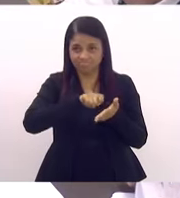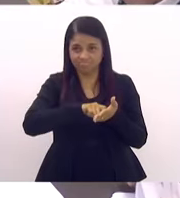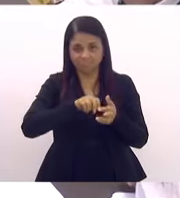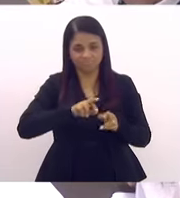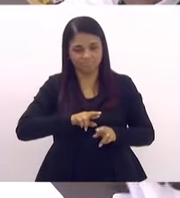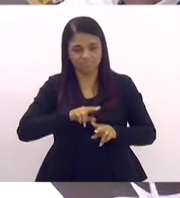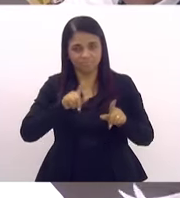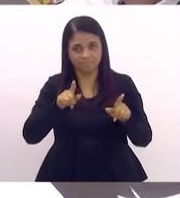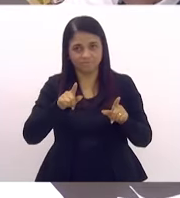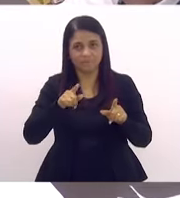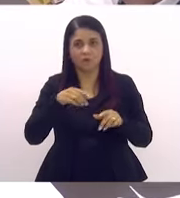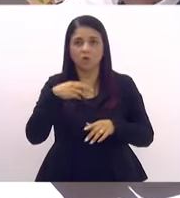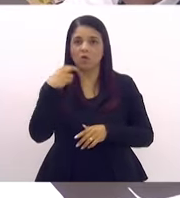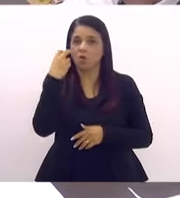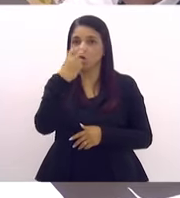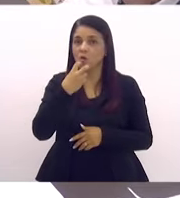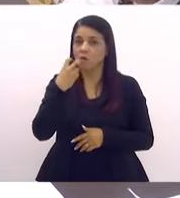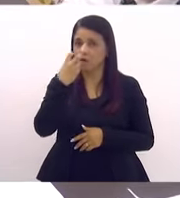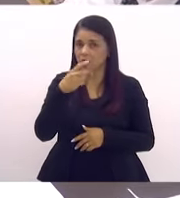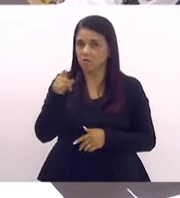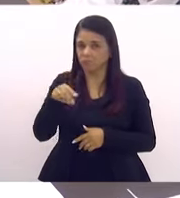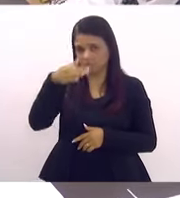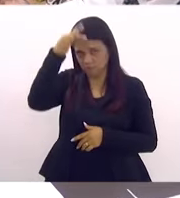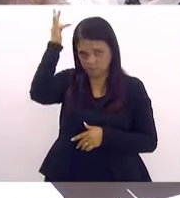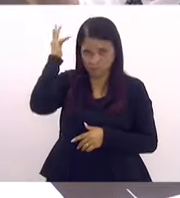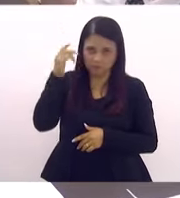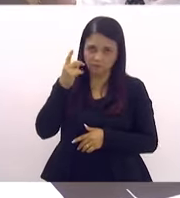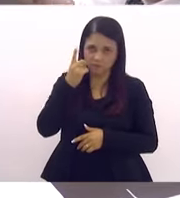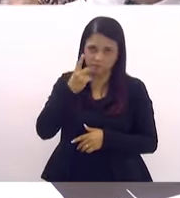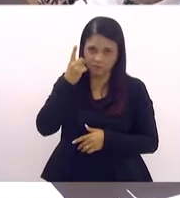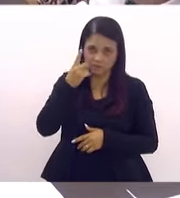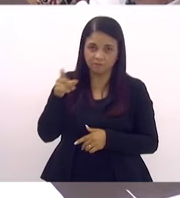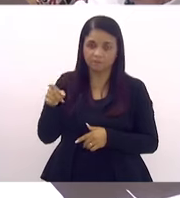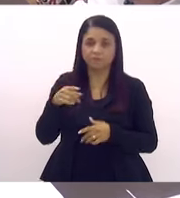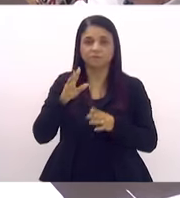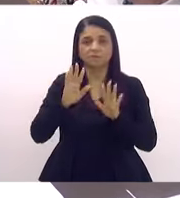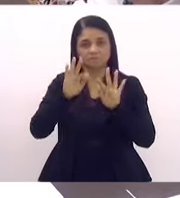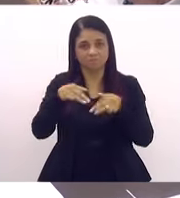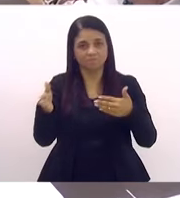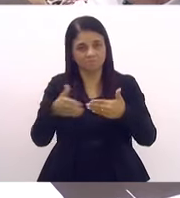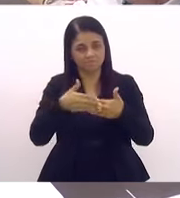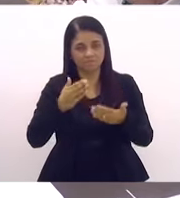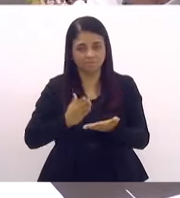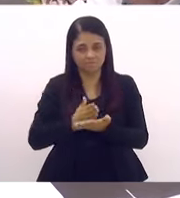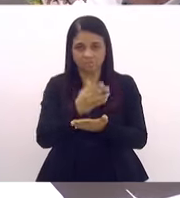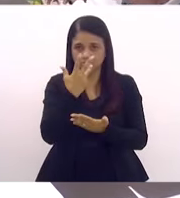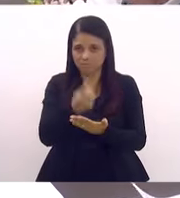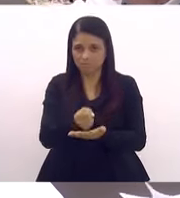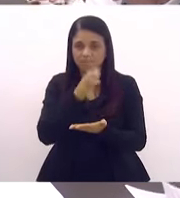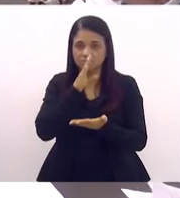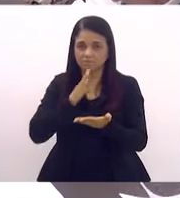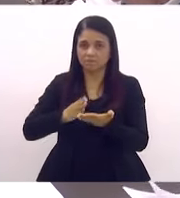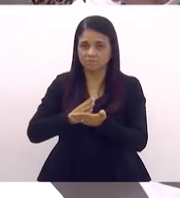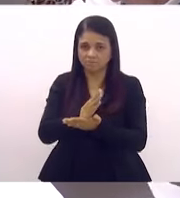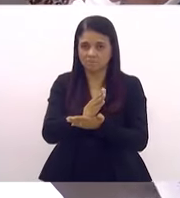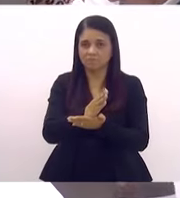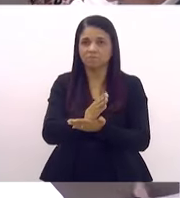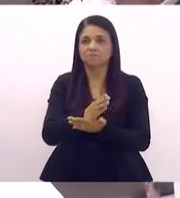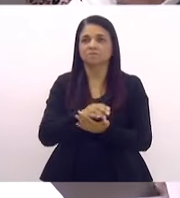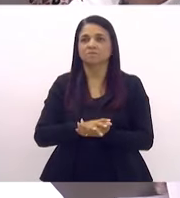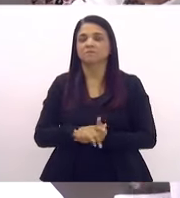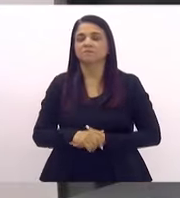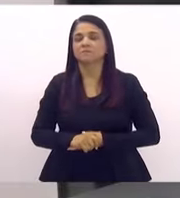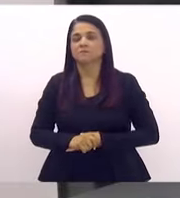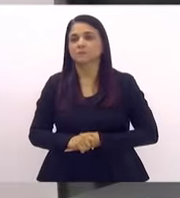o parecer oral aqui do deputado Fred. Perfeito, encerrada a discussão e votação, os senhores que aprovam permaneçam como estão, aprovado para que não paire